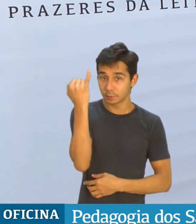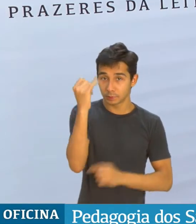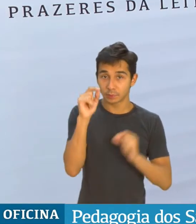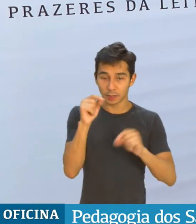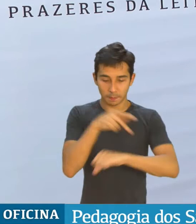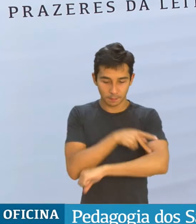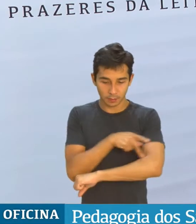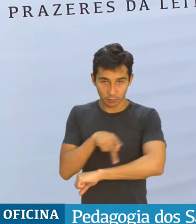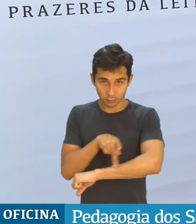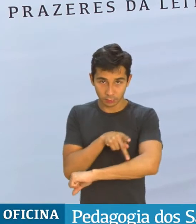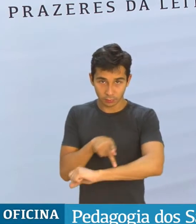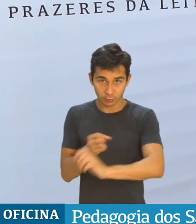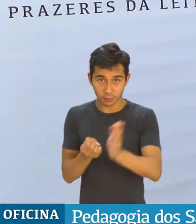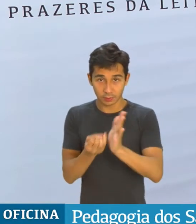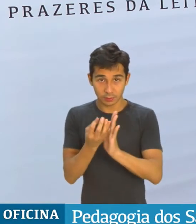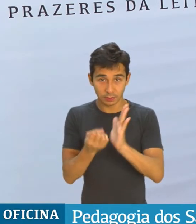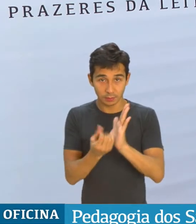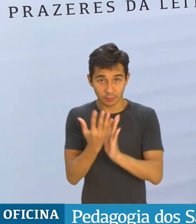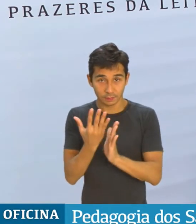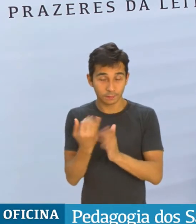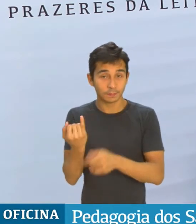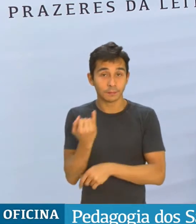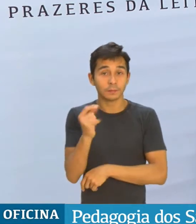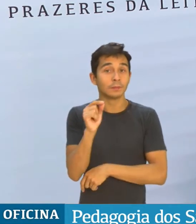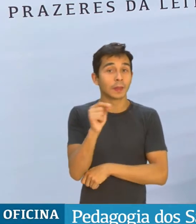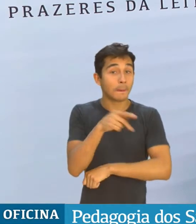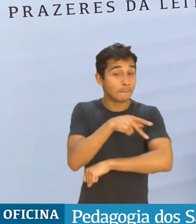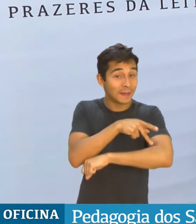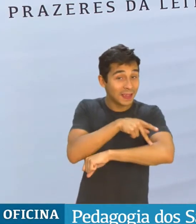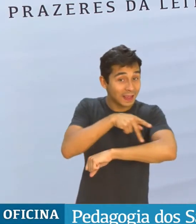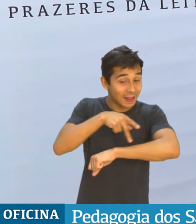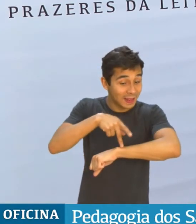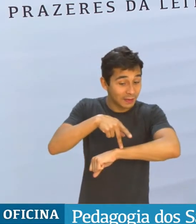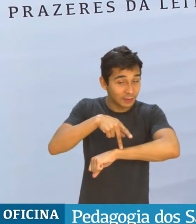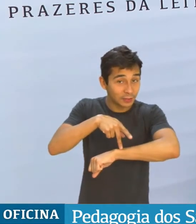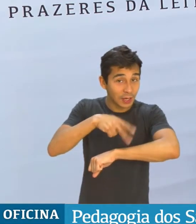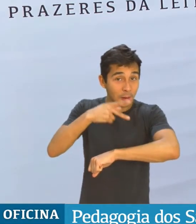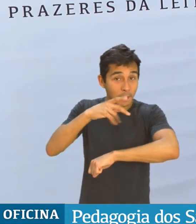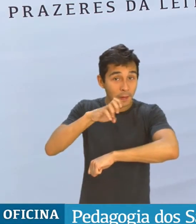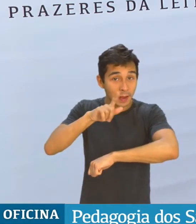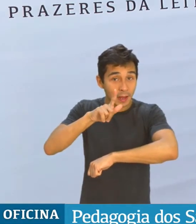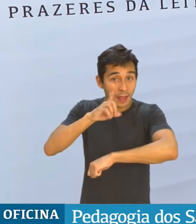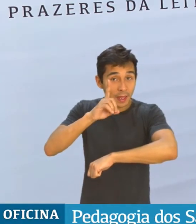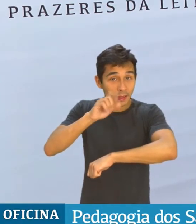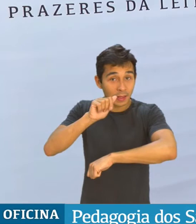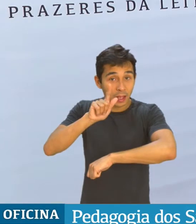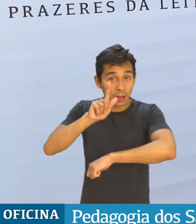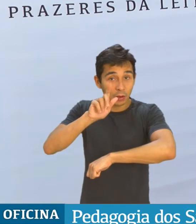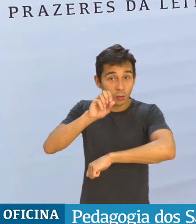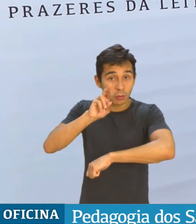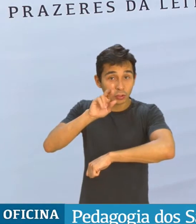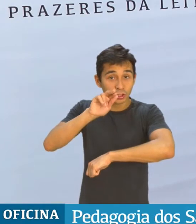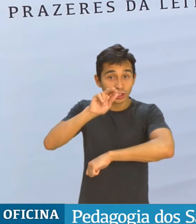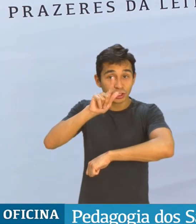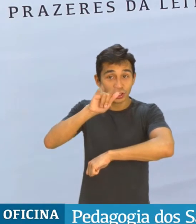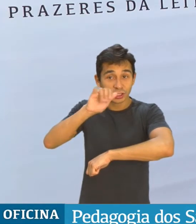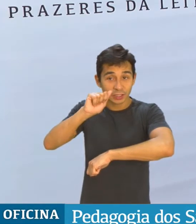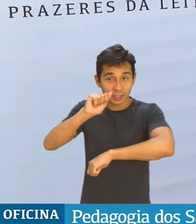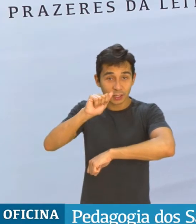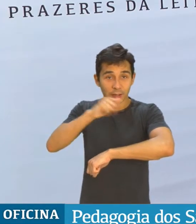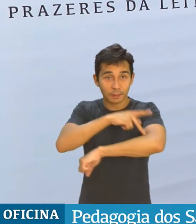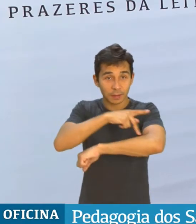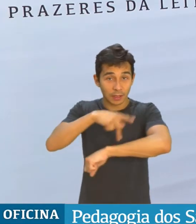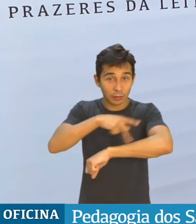a pedagogia de saraus é que, como diz o próprio nome, pedagogia dos saraus, né? Pedagogia, a gente